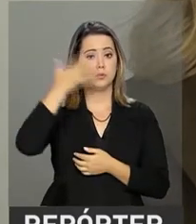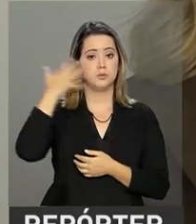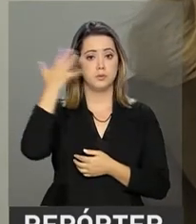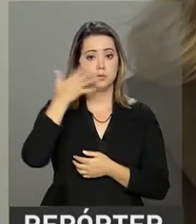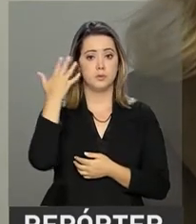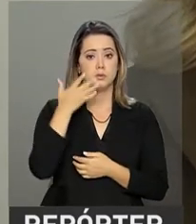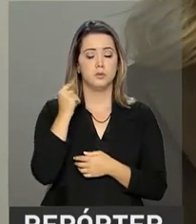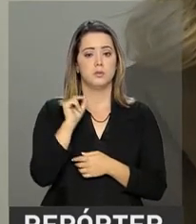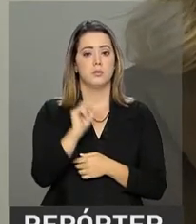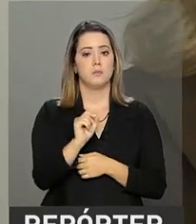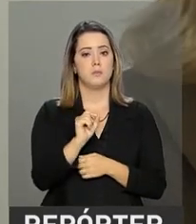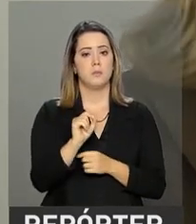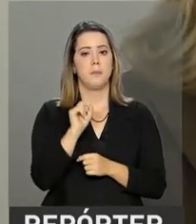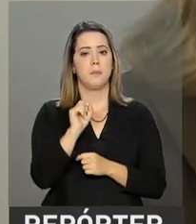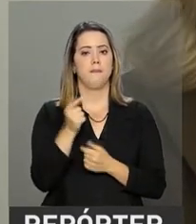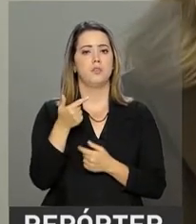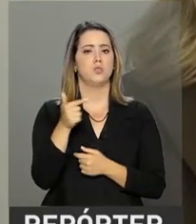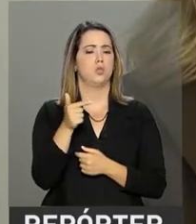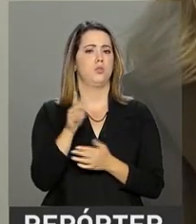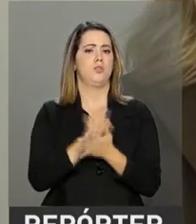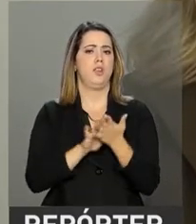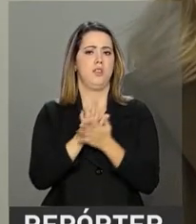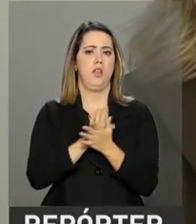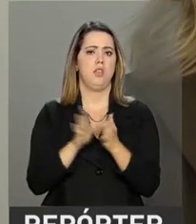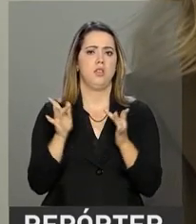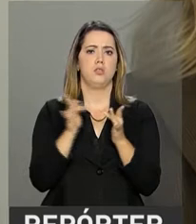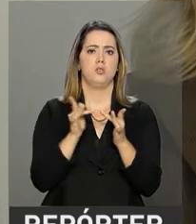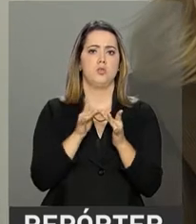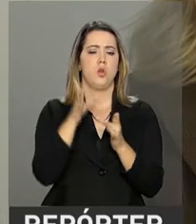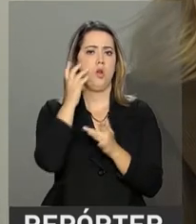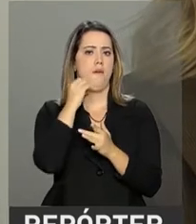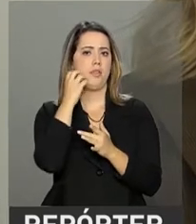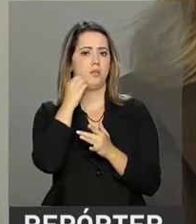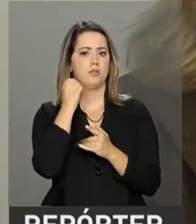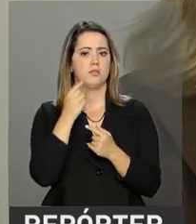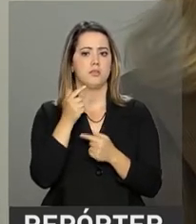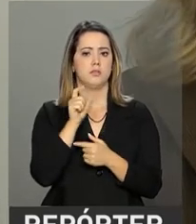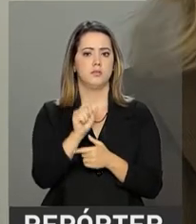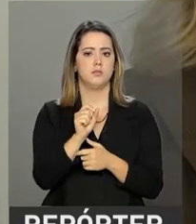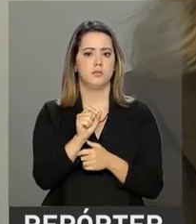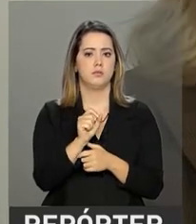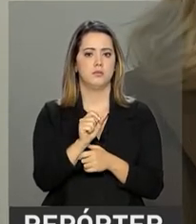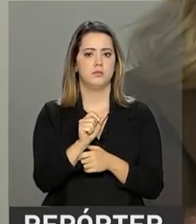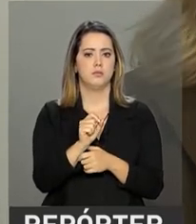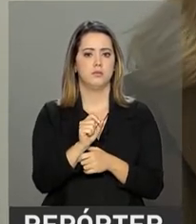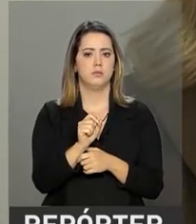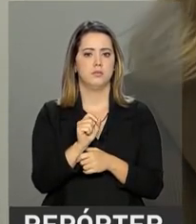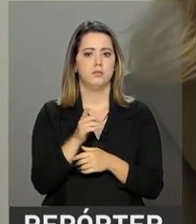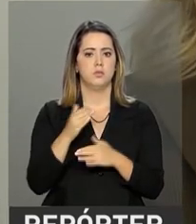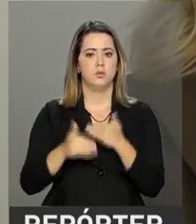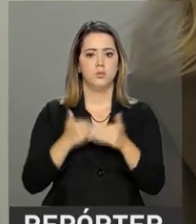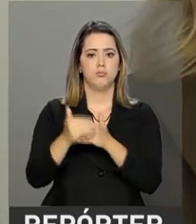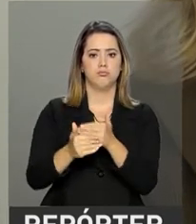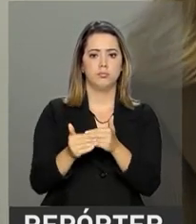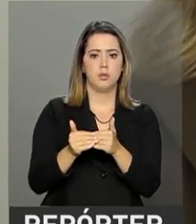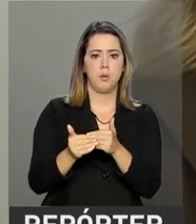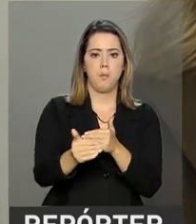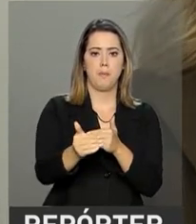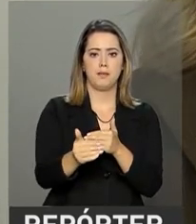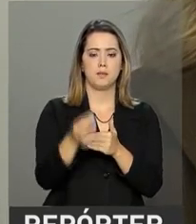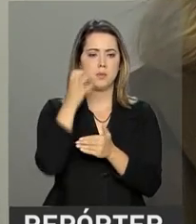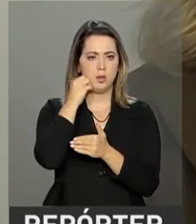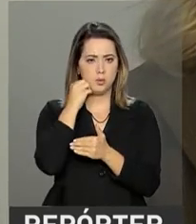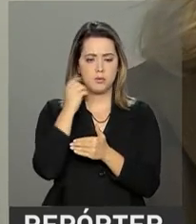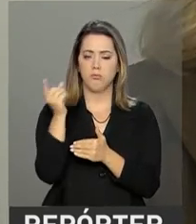da habilitação, de que não é, o família acolhedora, ele não é... É nenhum passo para adoção, ele não